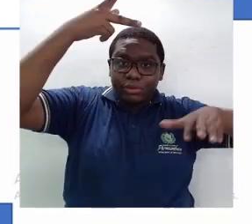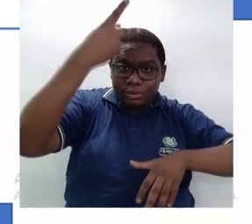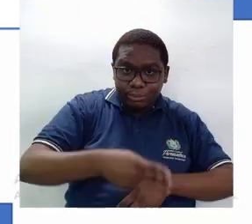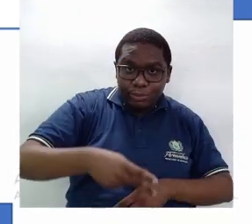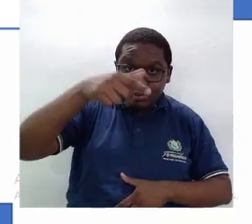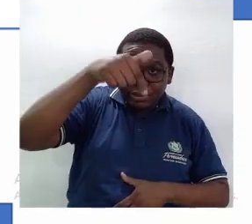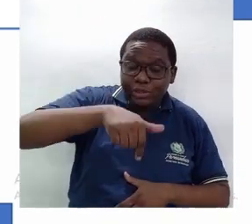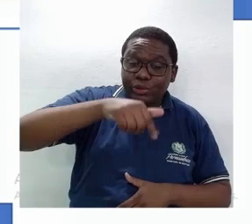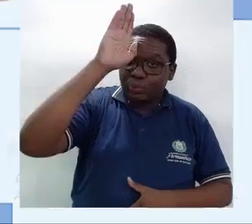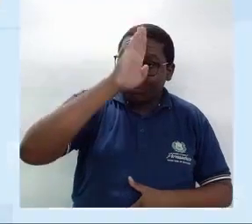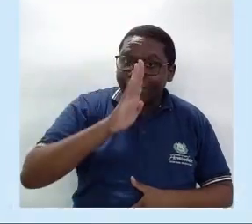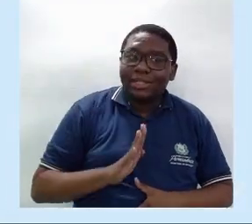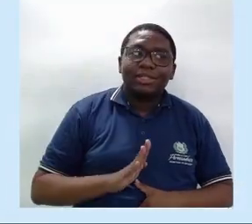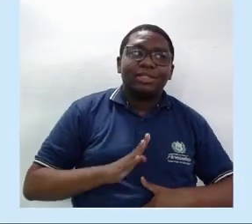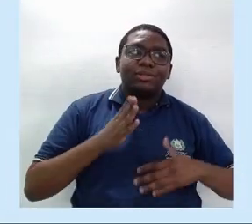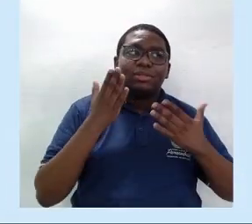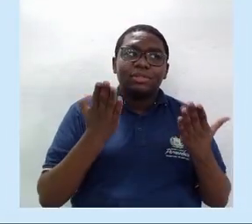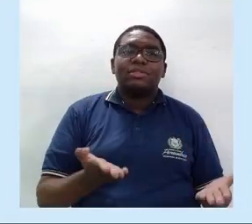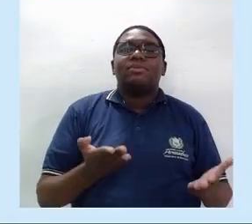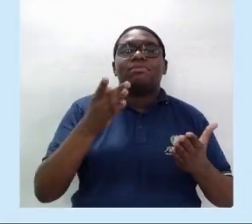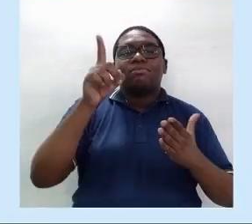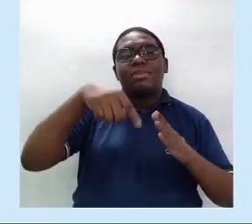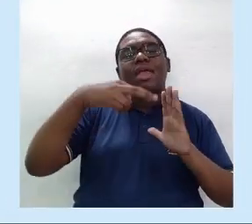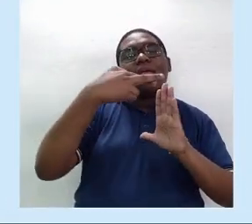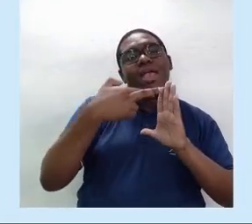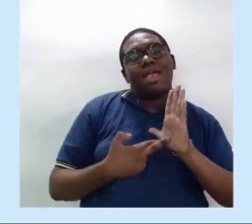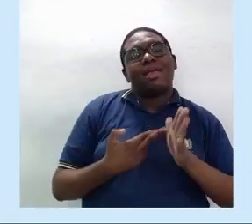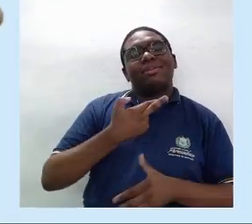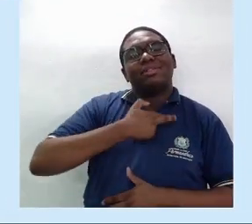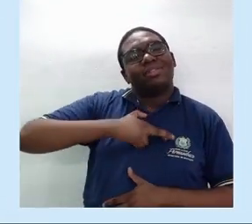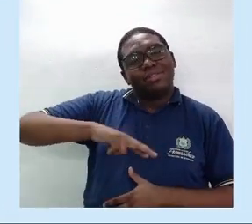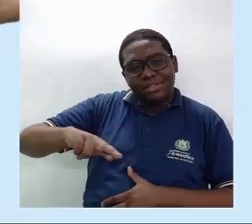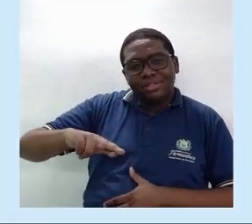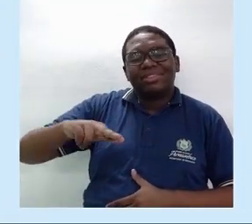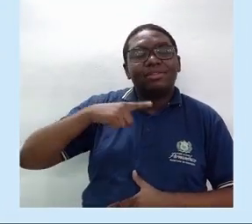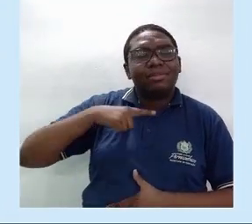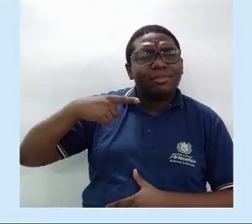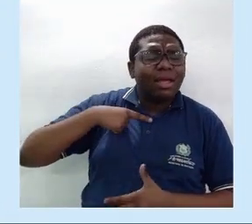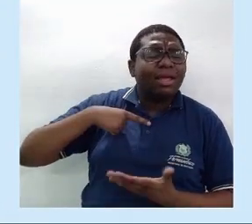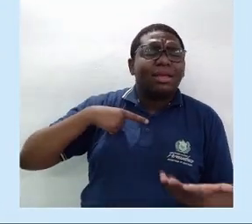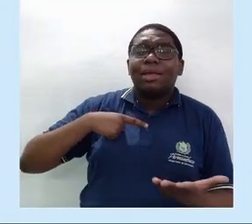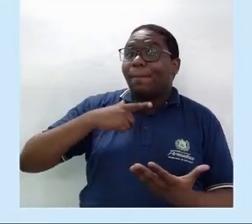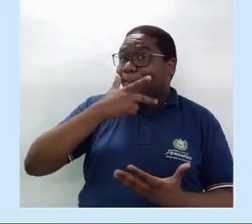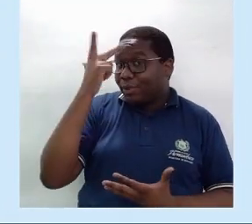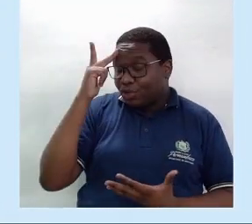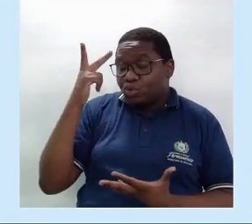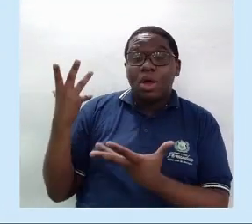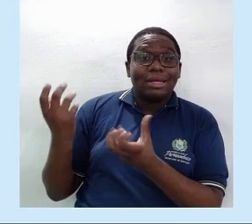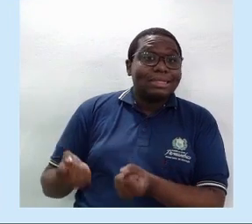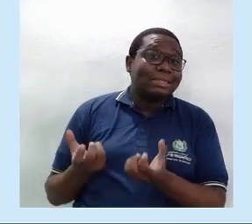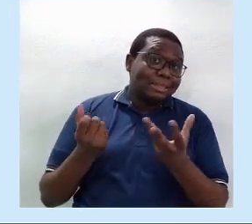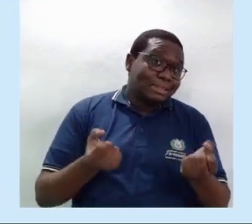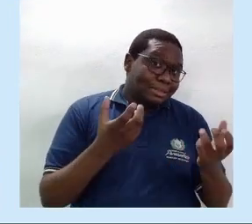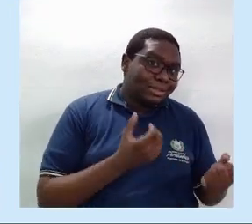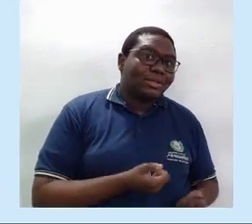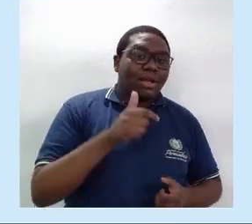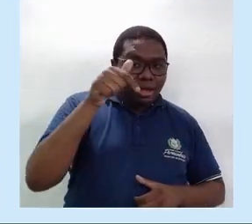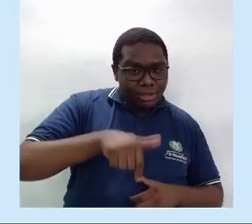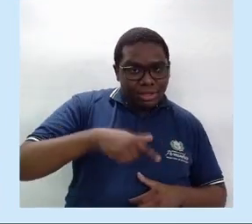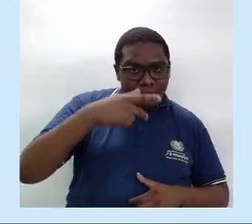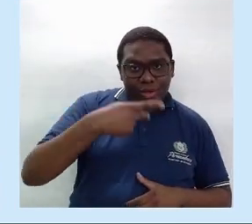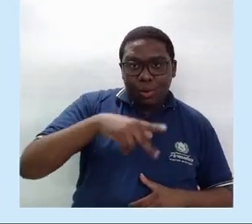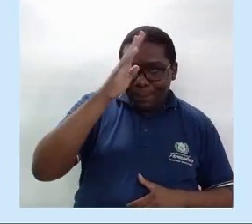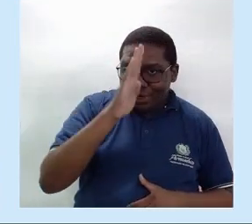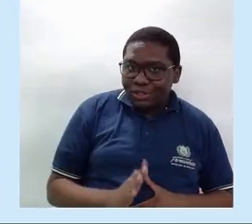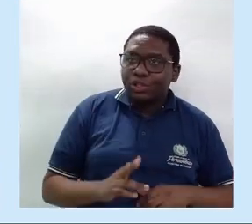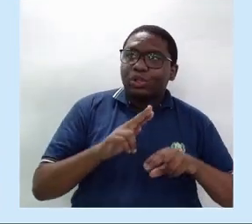vejam só, é uma tradição religiosa, certo? Que tem vários adeptos brasileiros. Então é por isso, caro